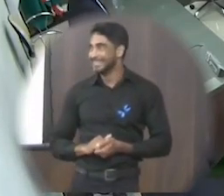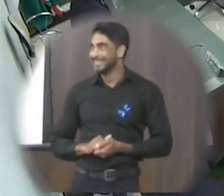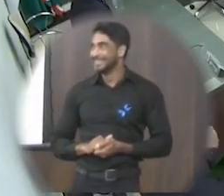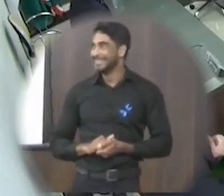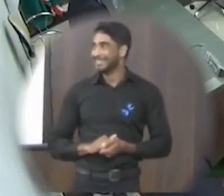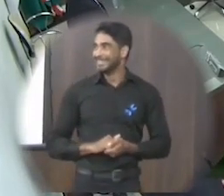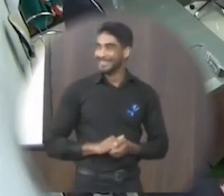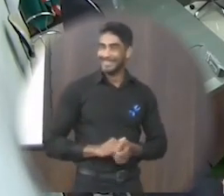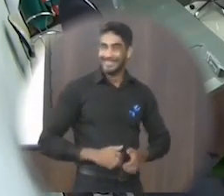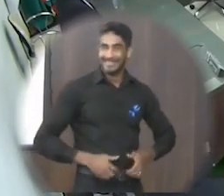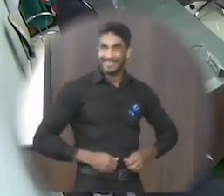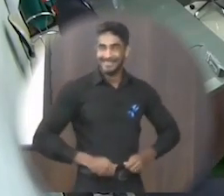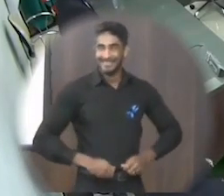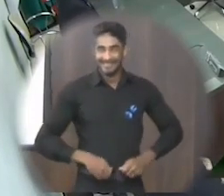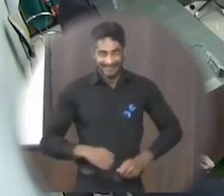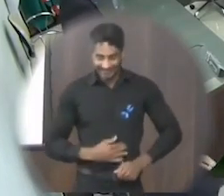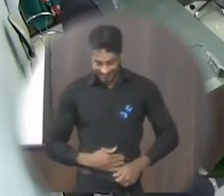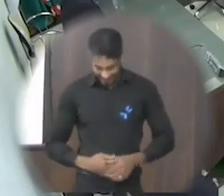Minuto de silêncio.